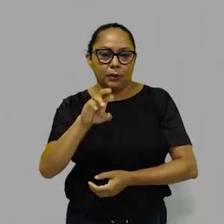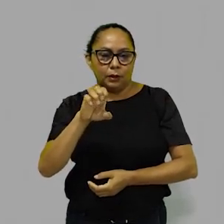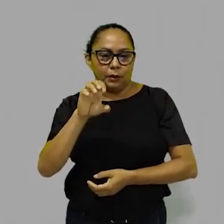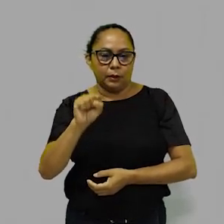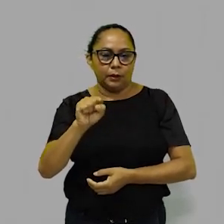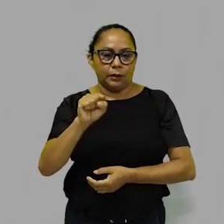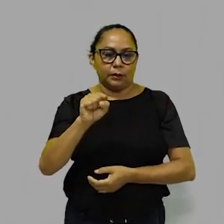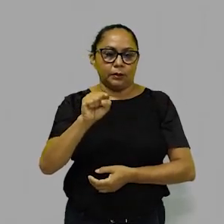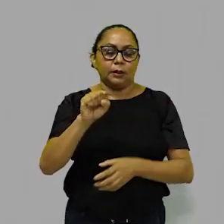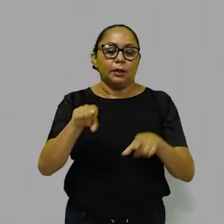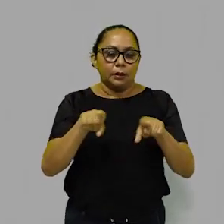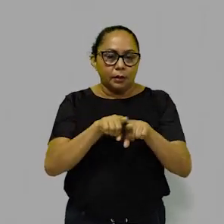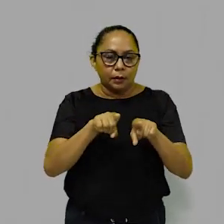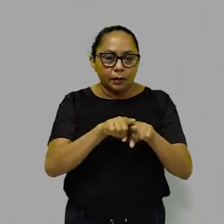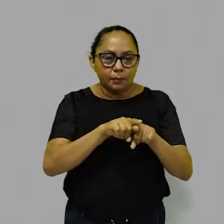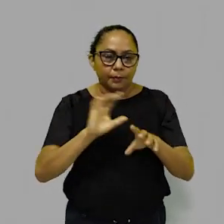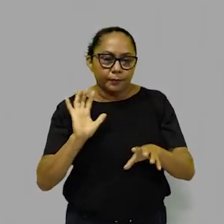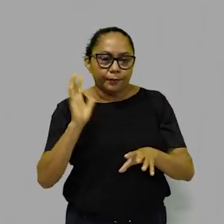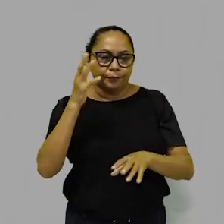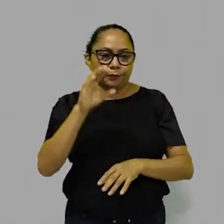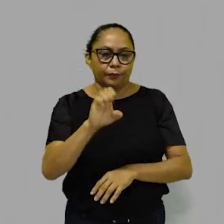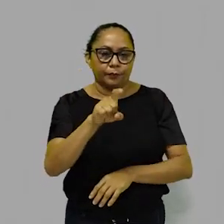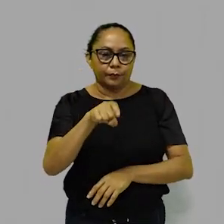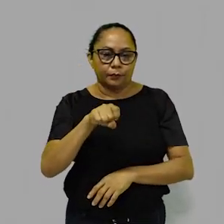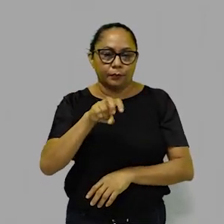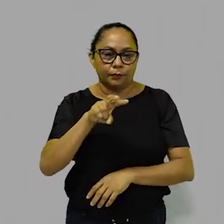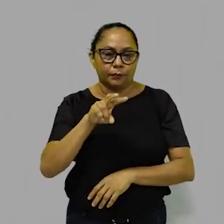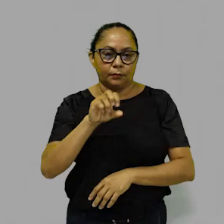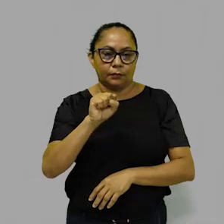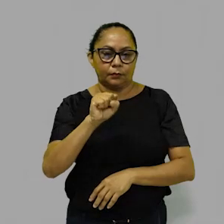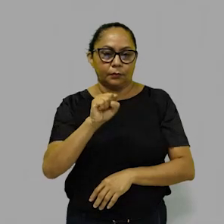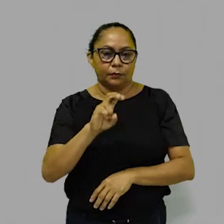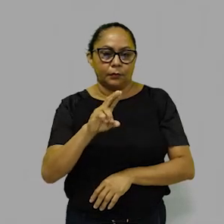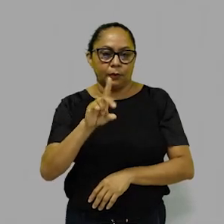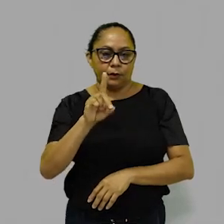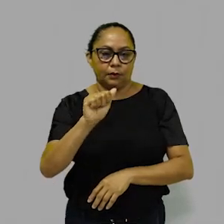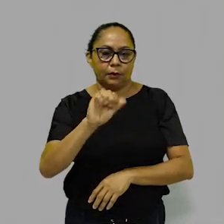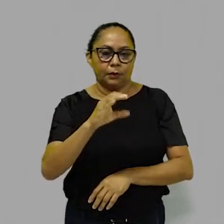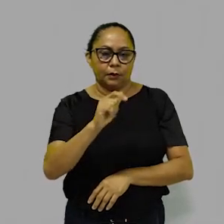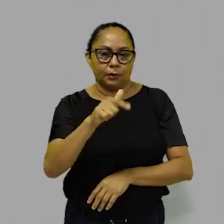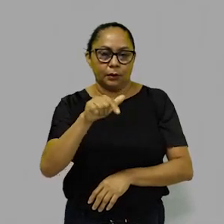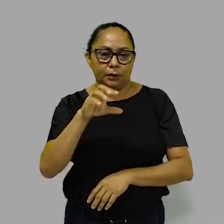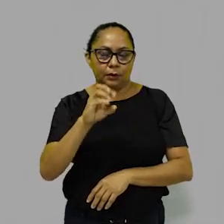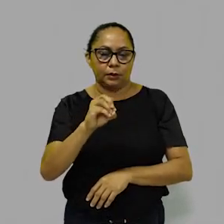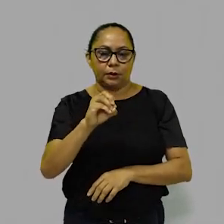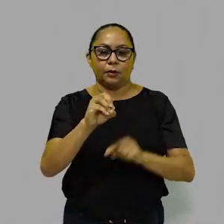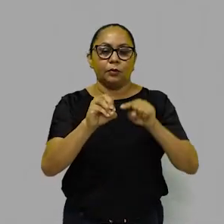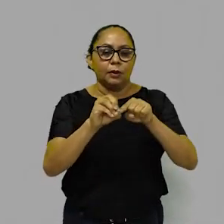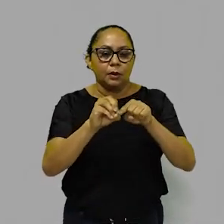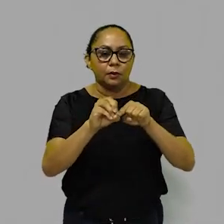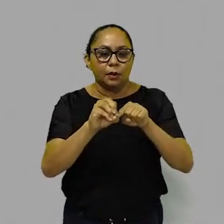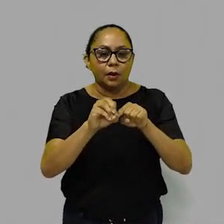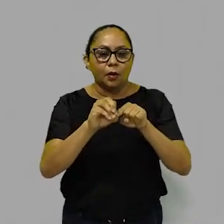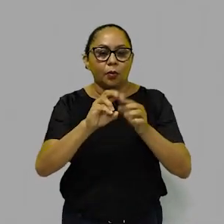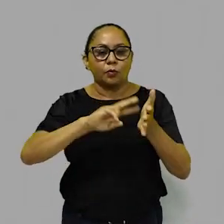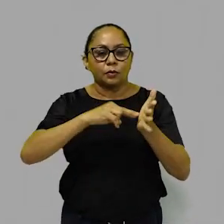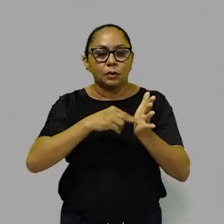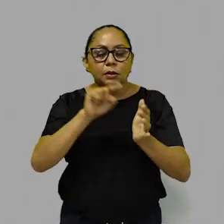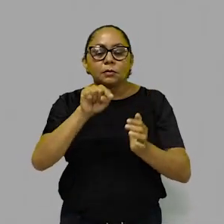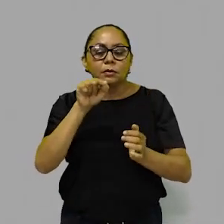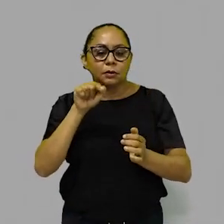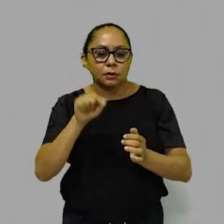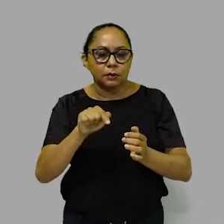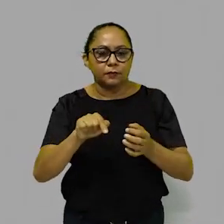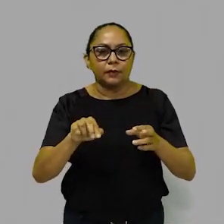plasmática e celular. O que é isso aqui, pessoal? Exudação. As células, né, de várias